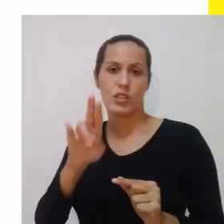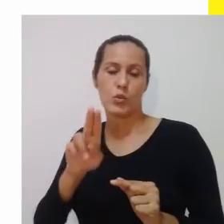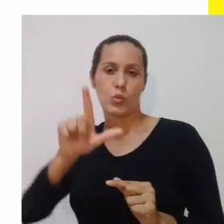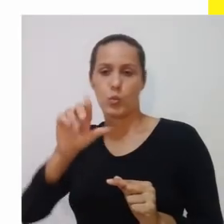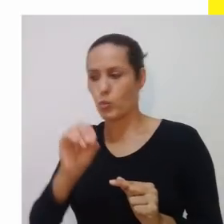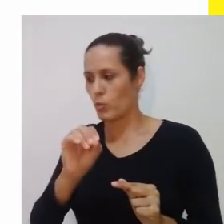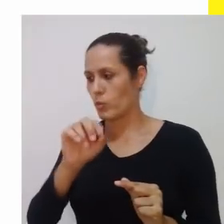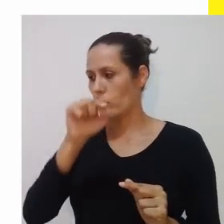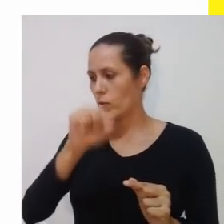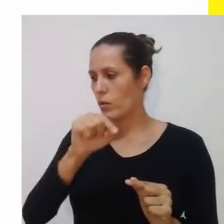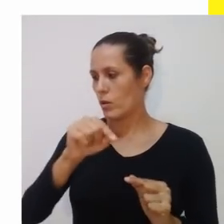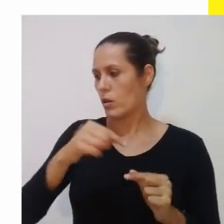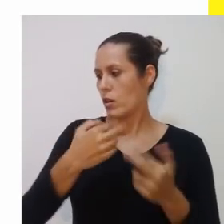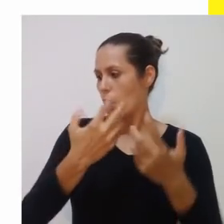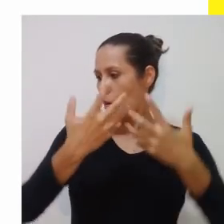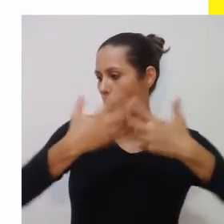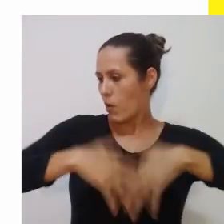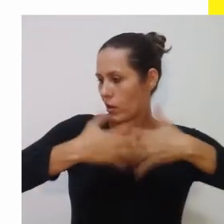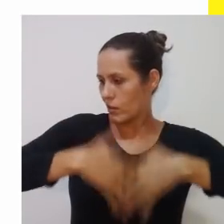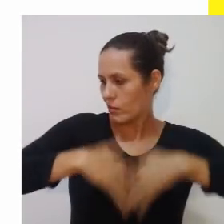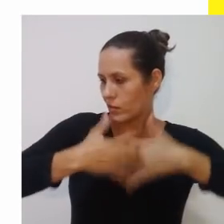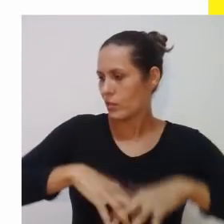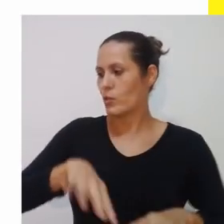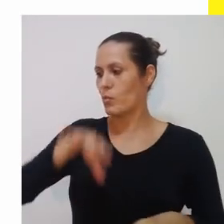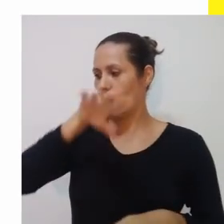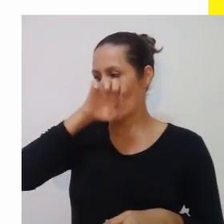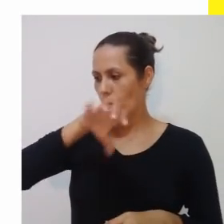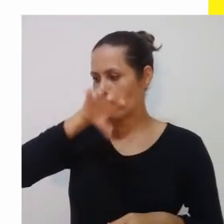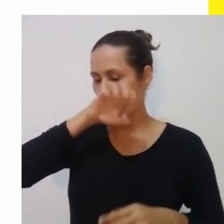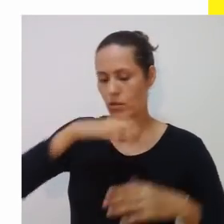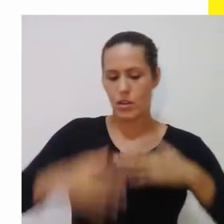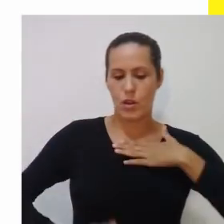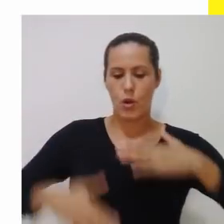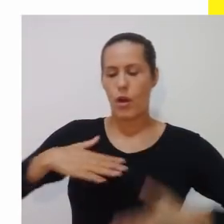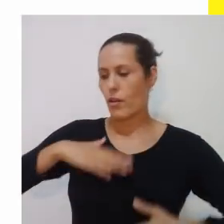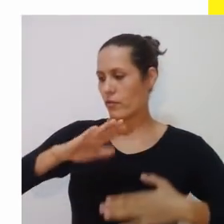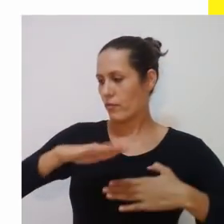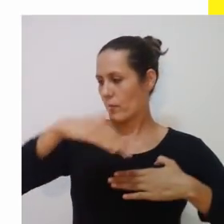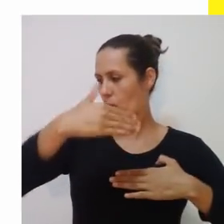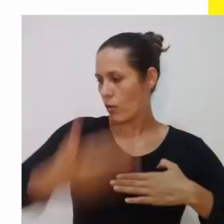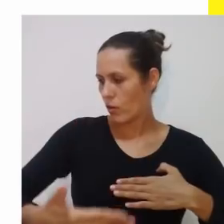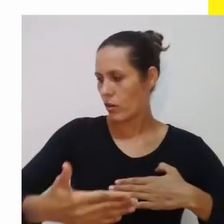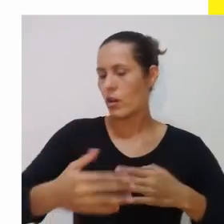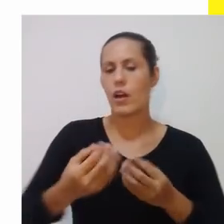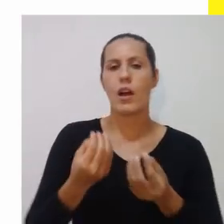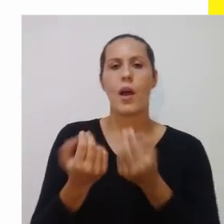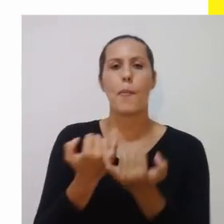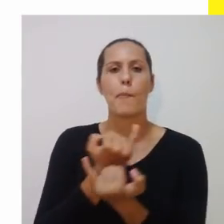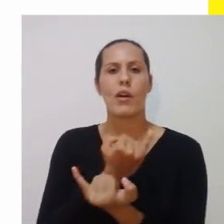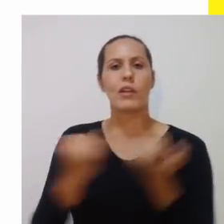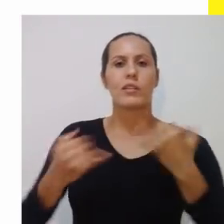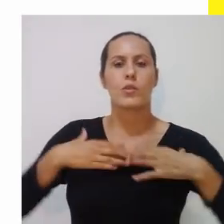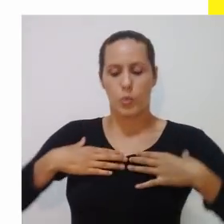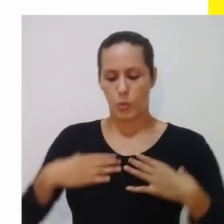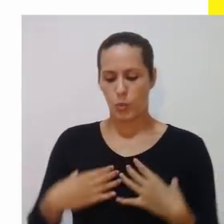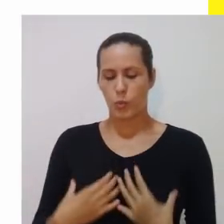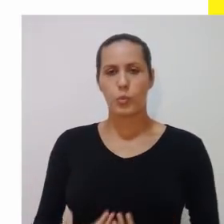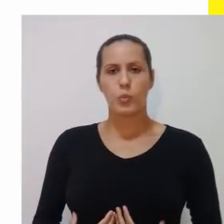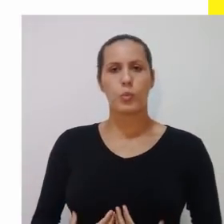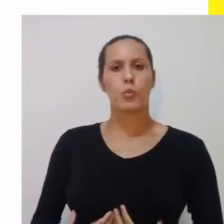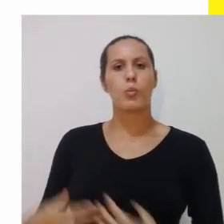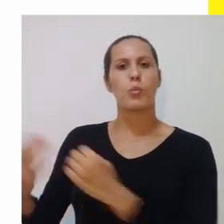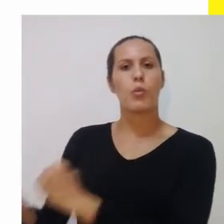oxigenação extracorpórea, quer dizer, fora do corpo, funciona como um pulmão auxiliar.